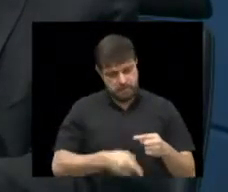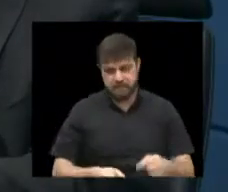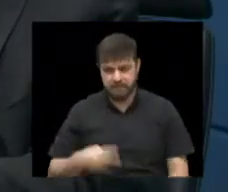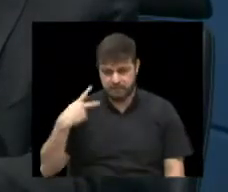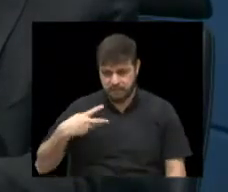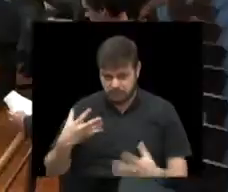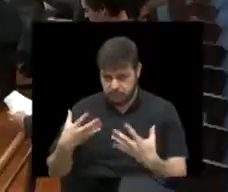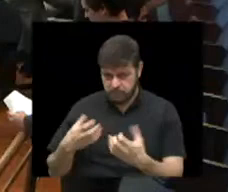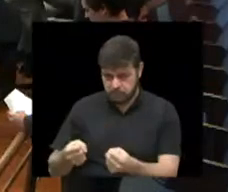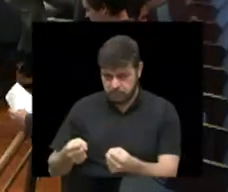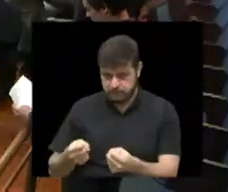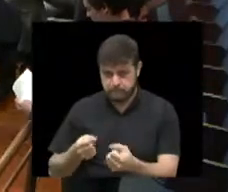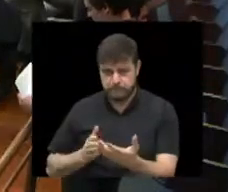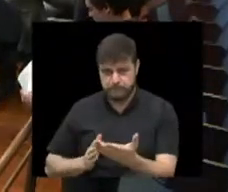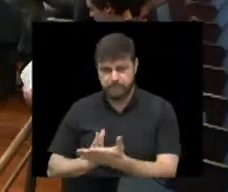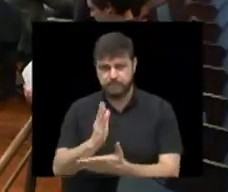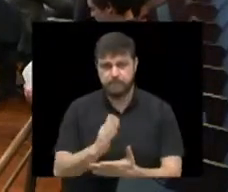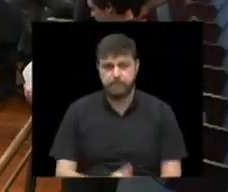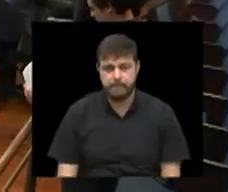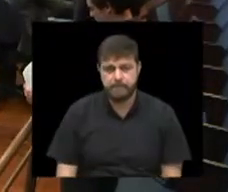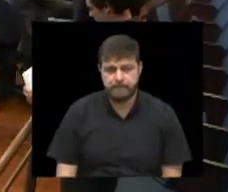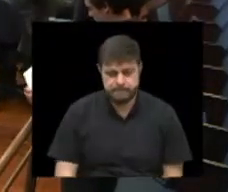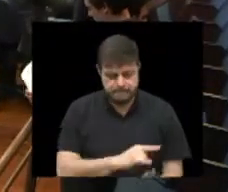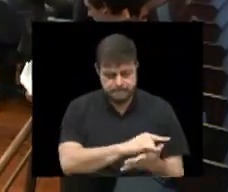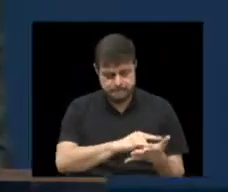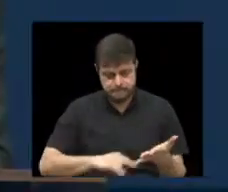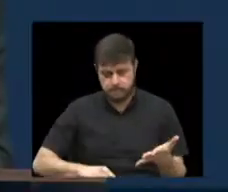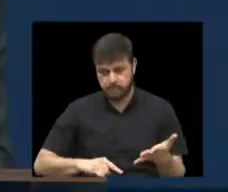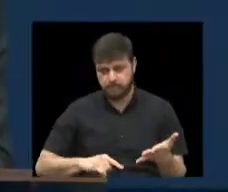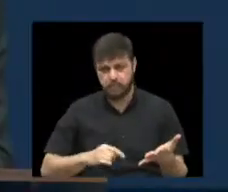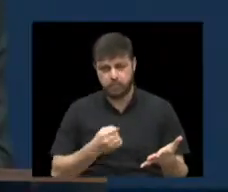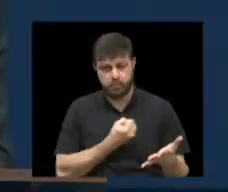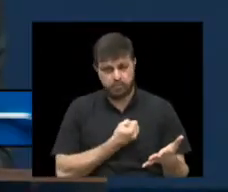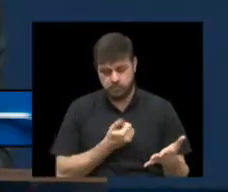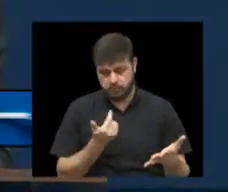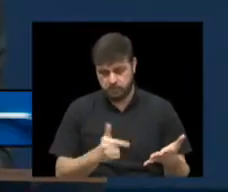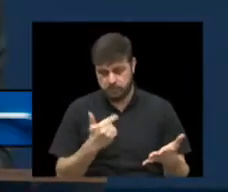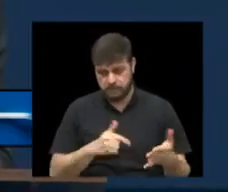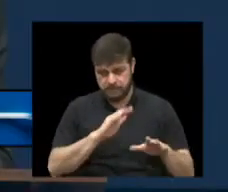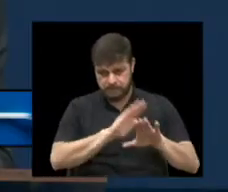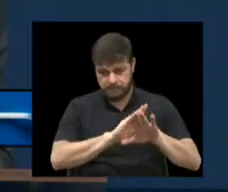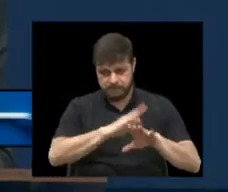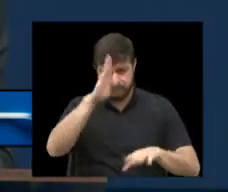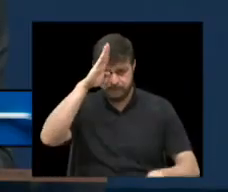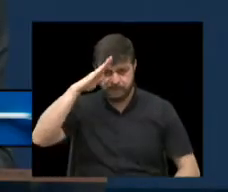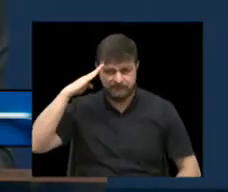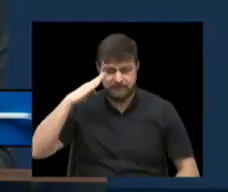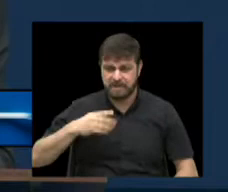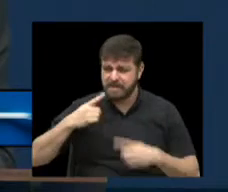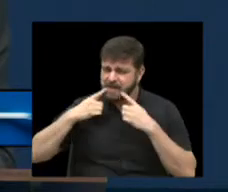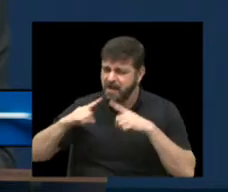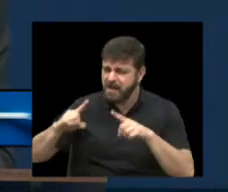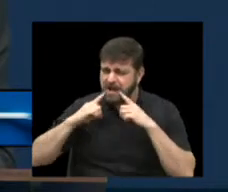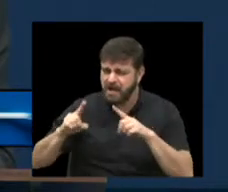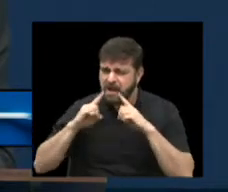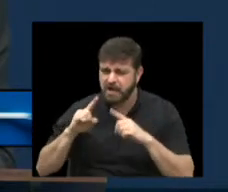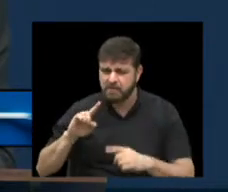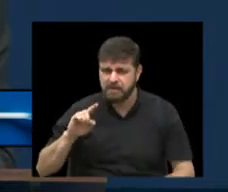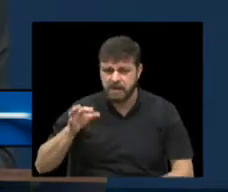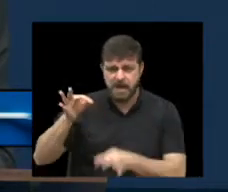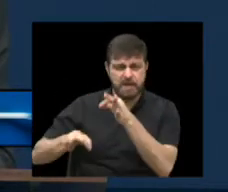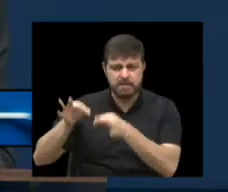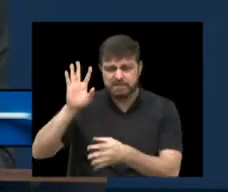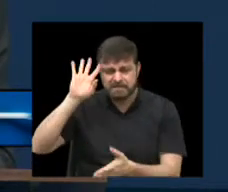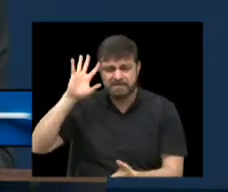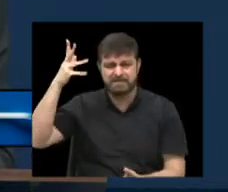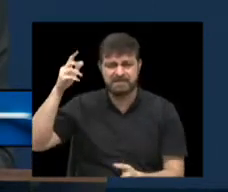vereadores favoráveis para permanecer como estão, aprovado. Moção sem número, senhor presidente, da lavra do novo vereador Pedro Tourinho, que protesta contra a decisão da justiça que